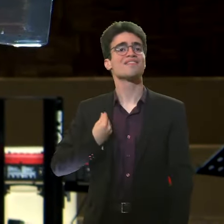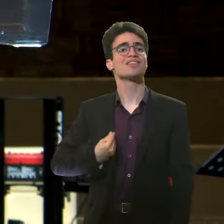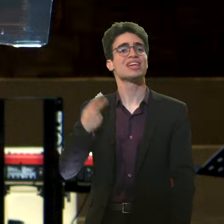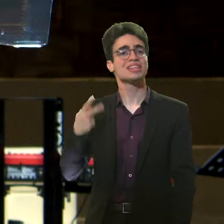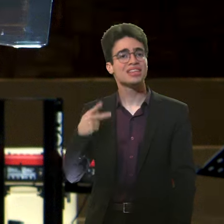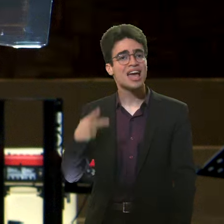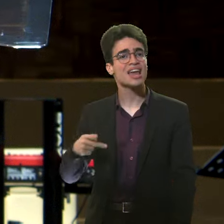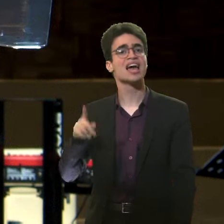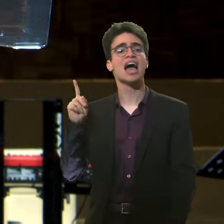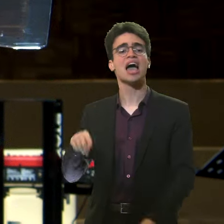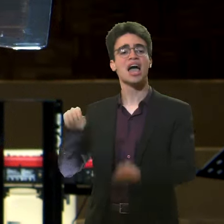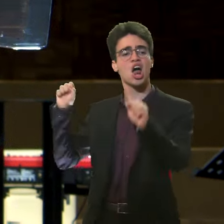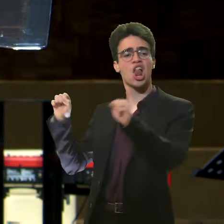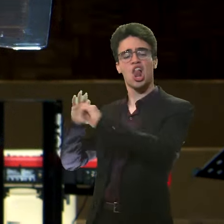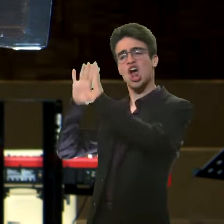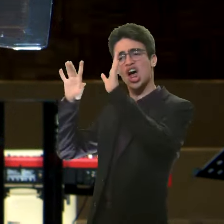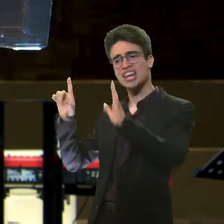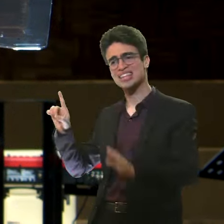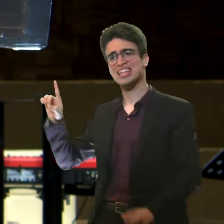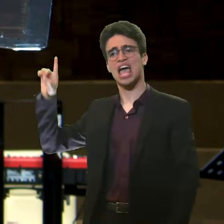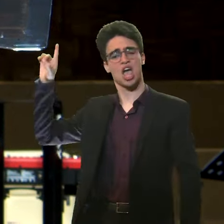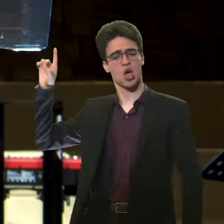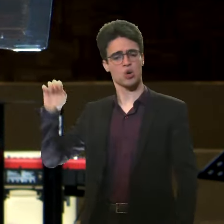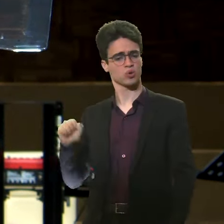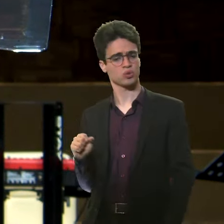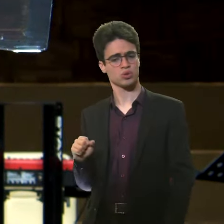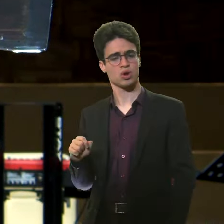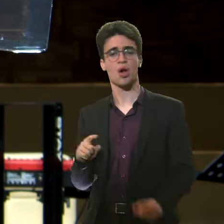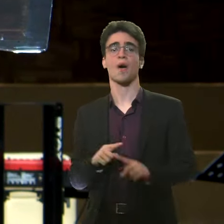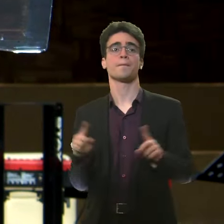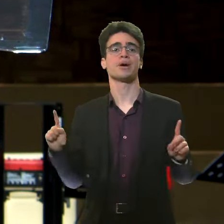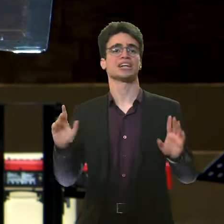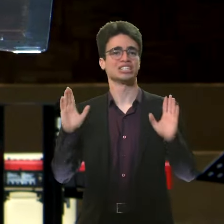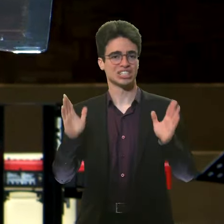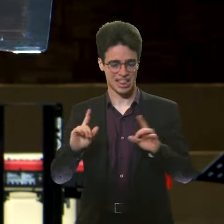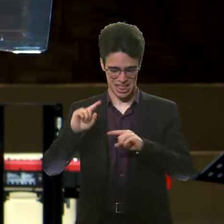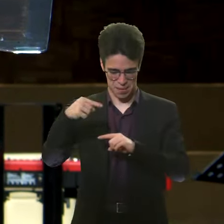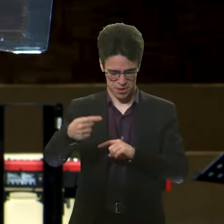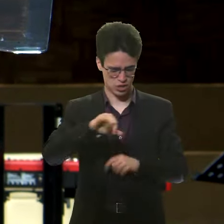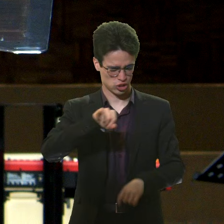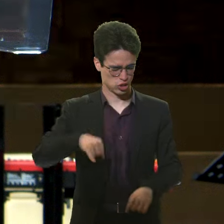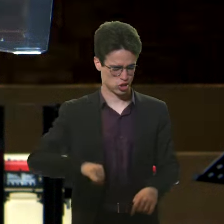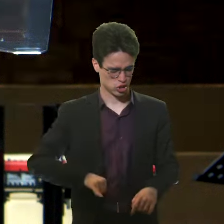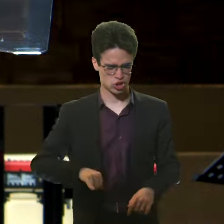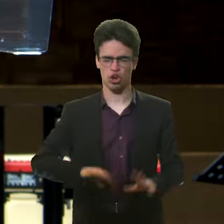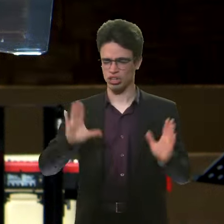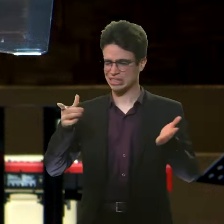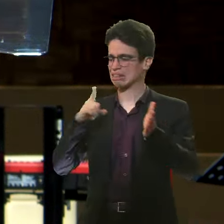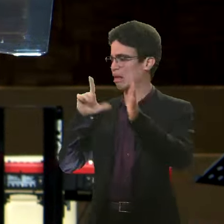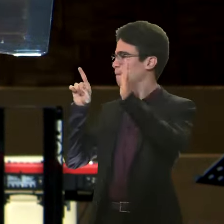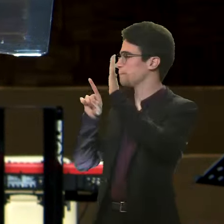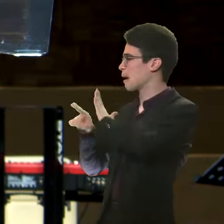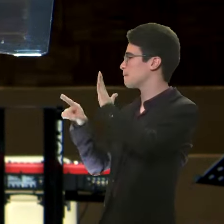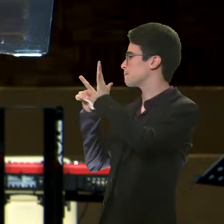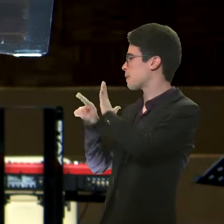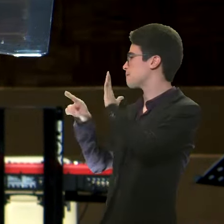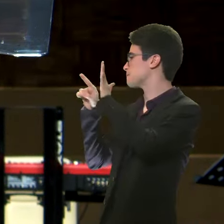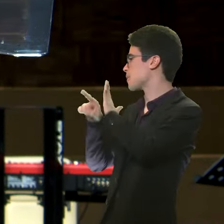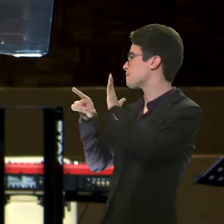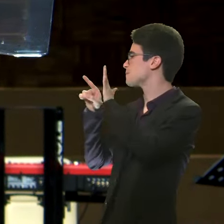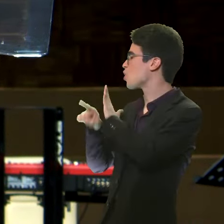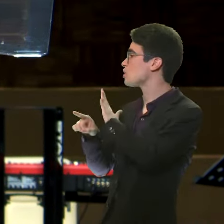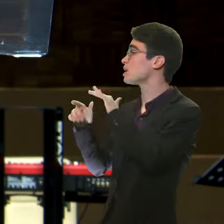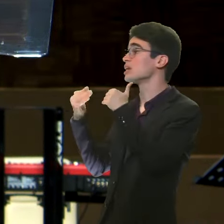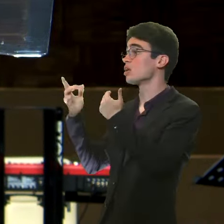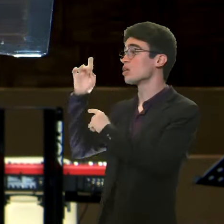mas no final, depois de tantas perguntas, Deus aparece para